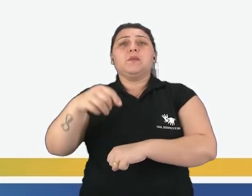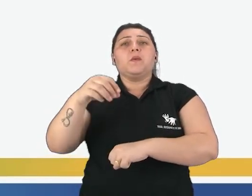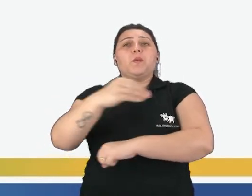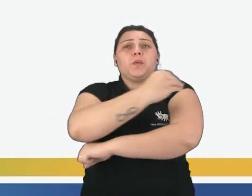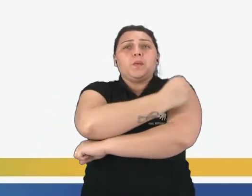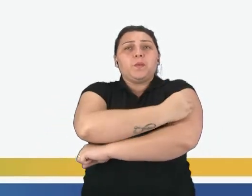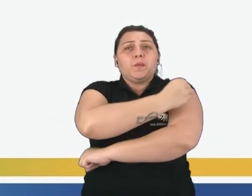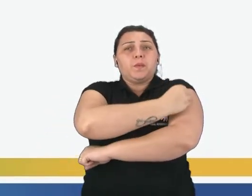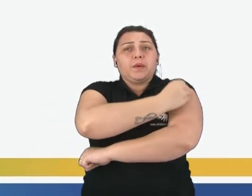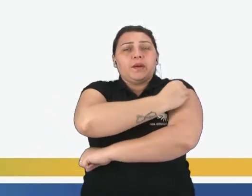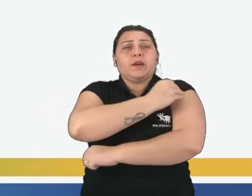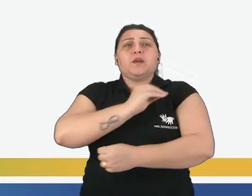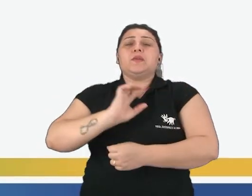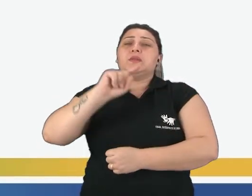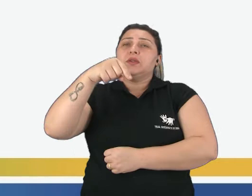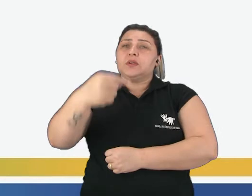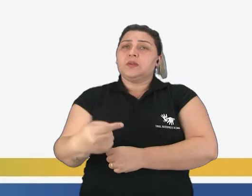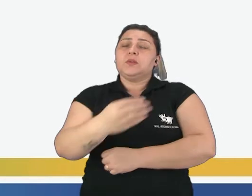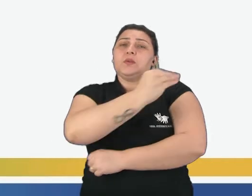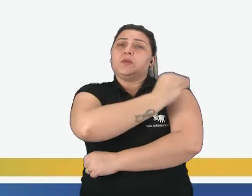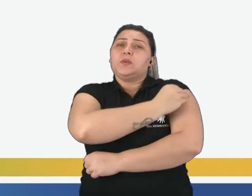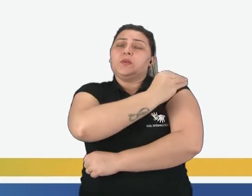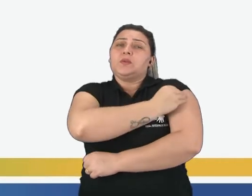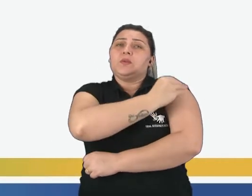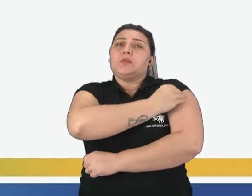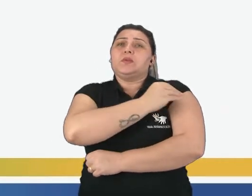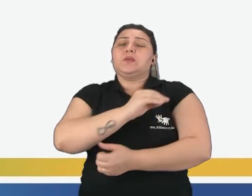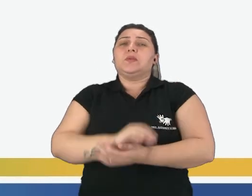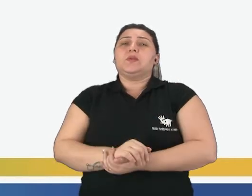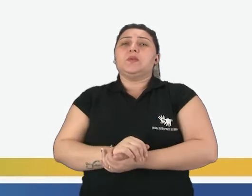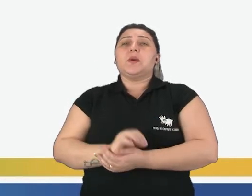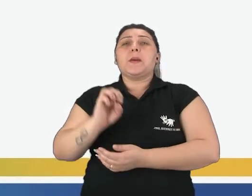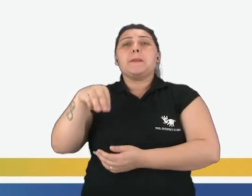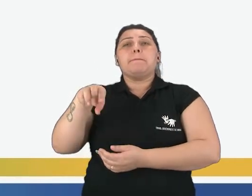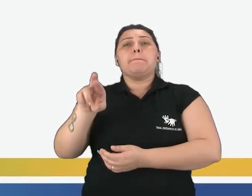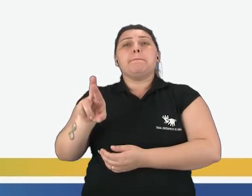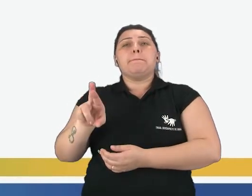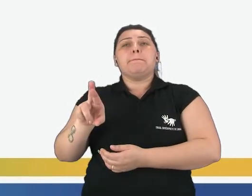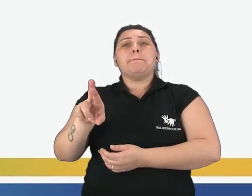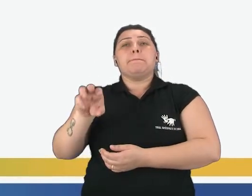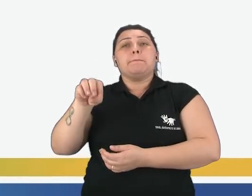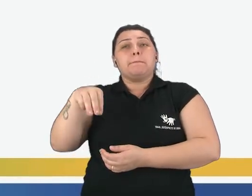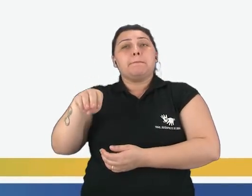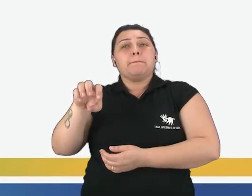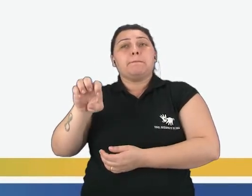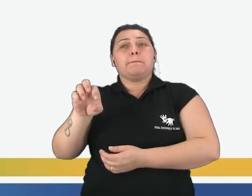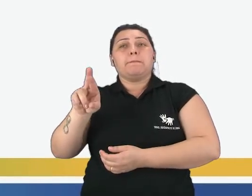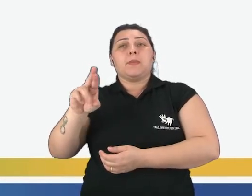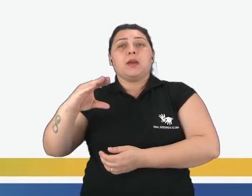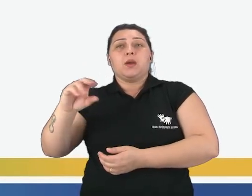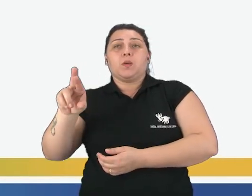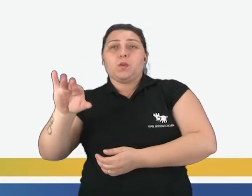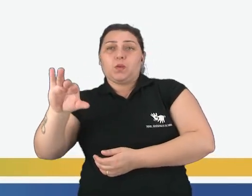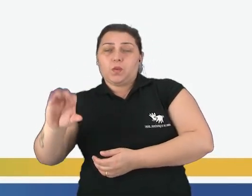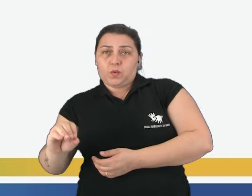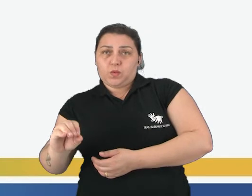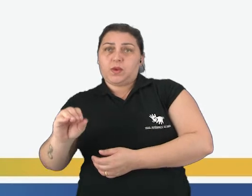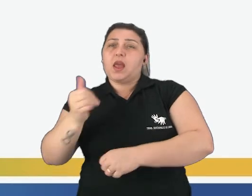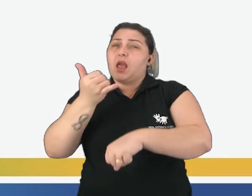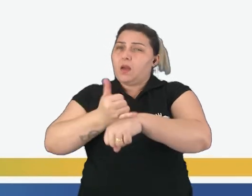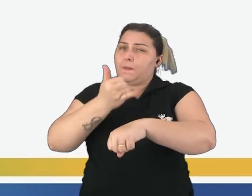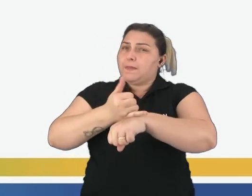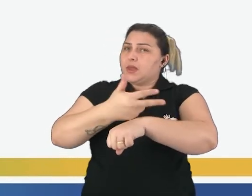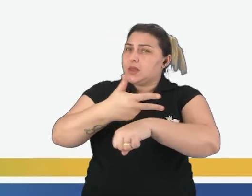álcool, né? E depois do álcool veio aí, por exemplo, o mercúrio, né? Que é um metal, já conseguia medir temperaturas